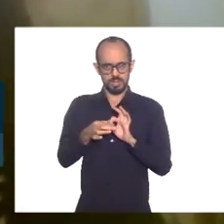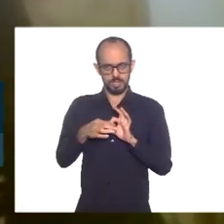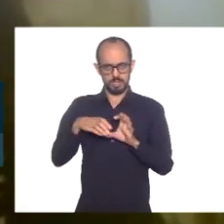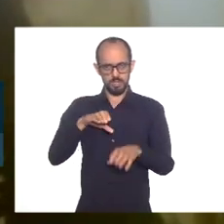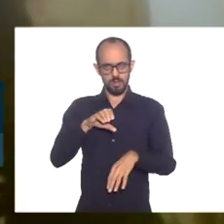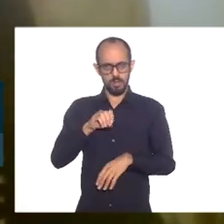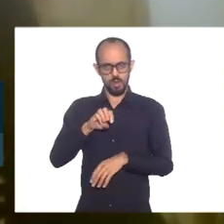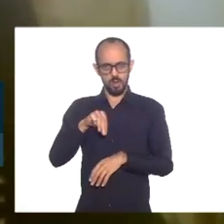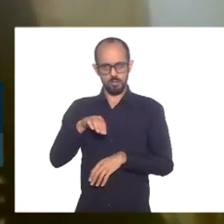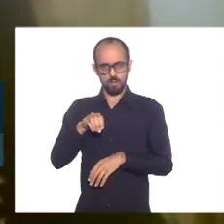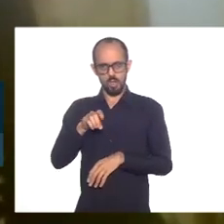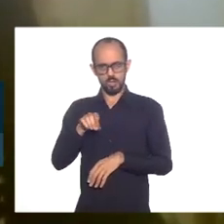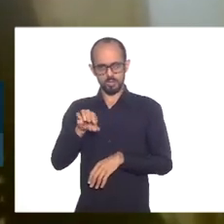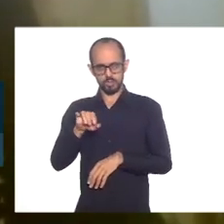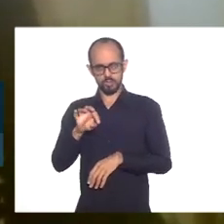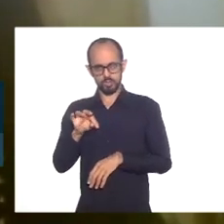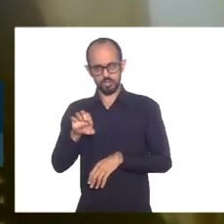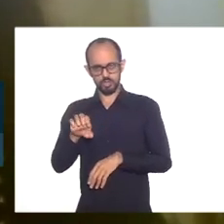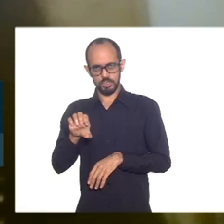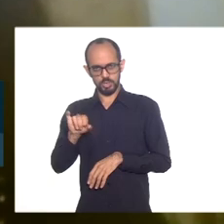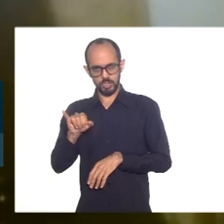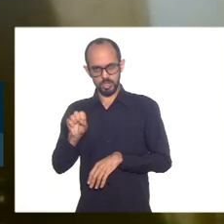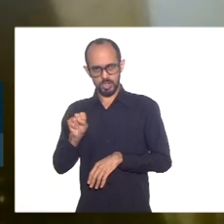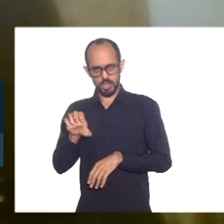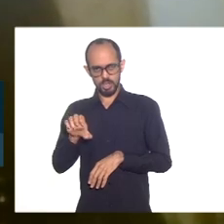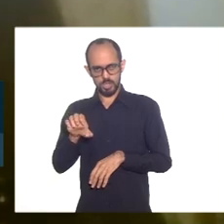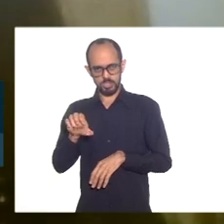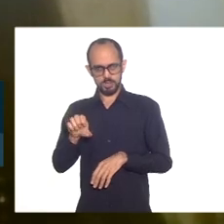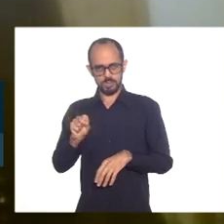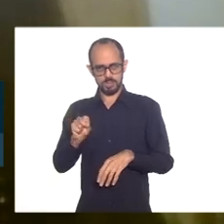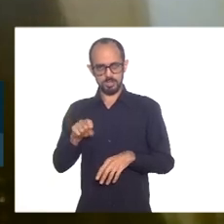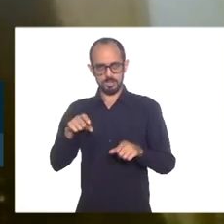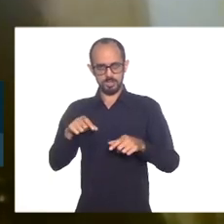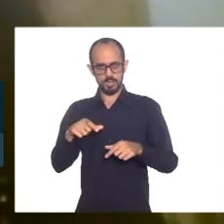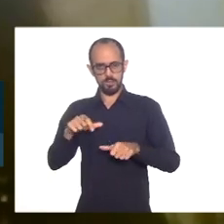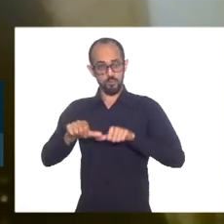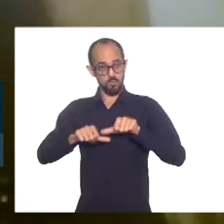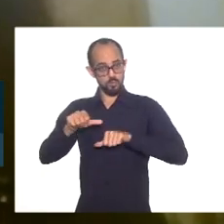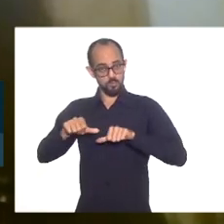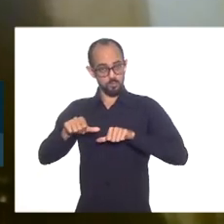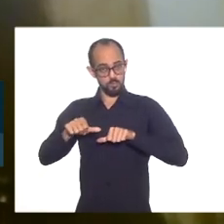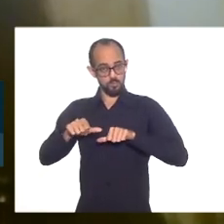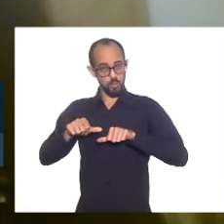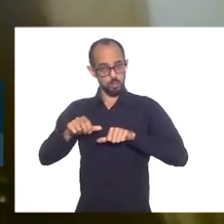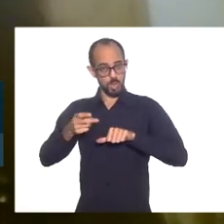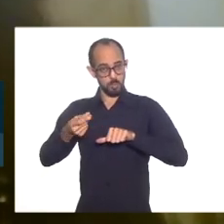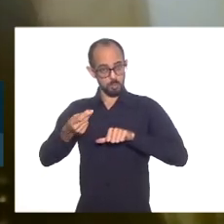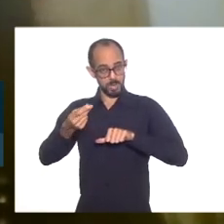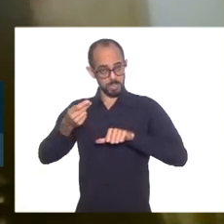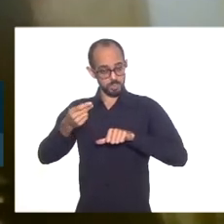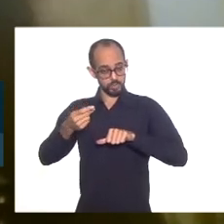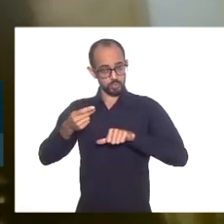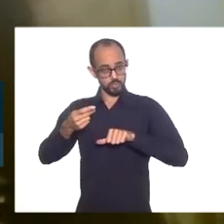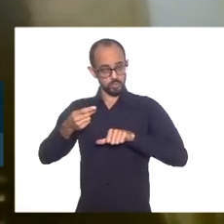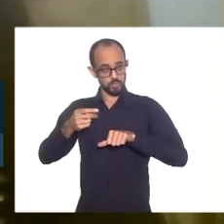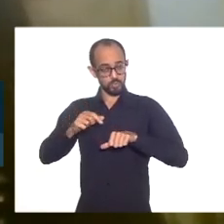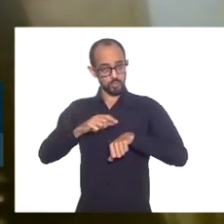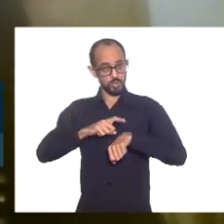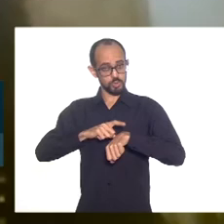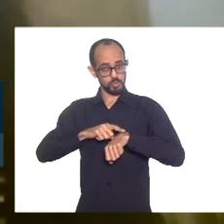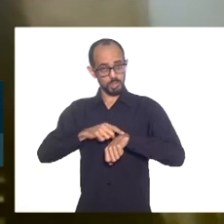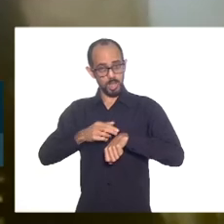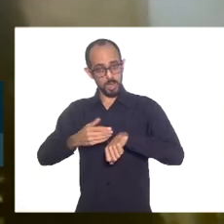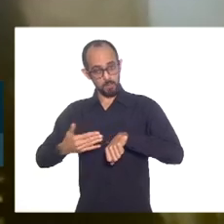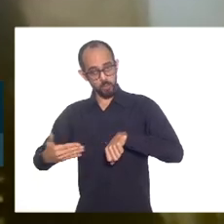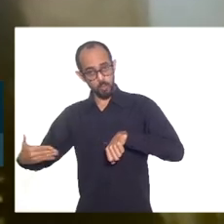tem preços variáveis, né? E tem preços variáveis ao longo do tempo e fora do controle,